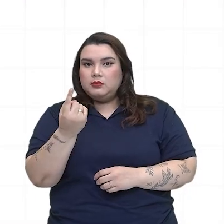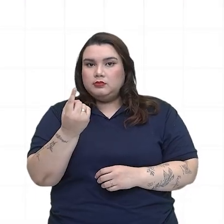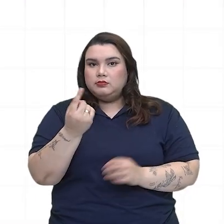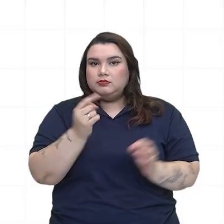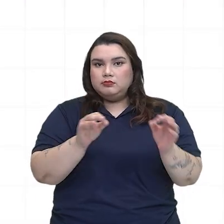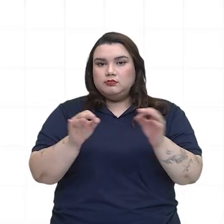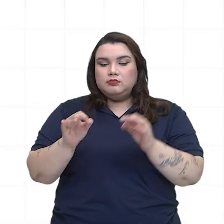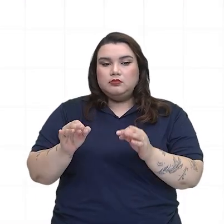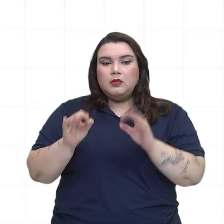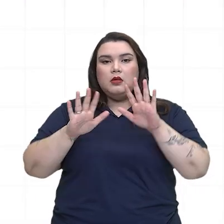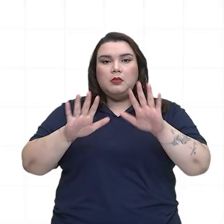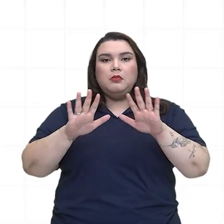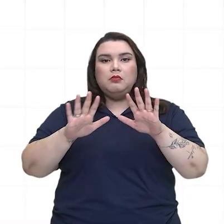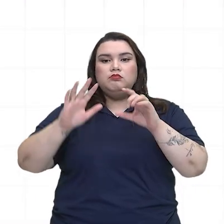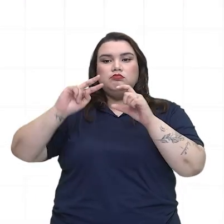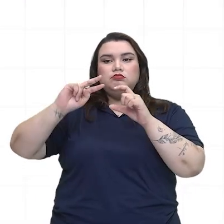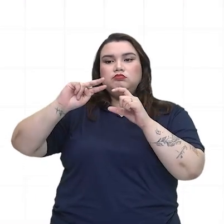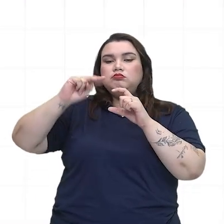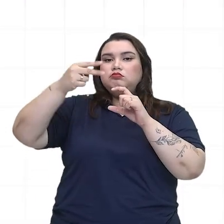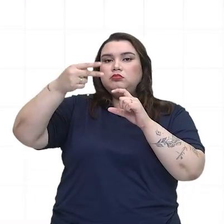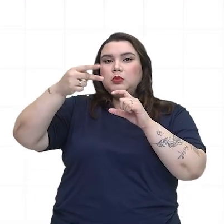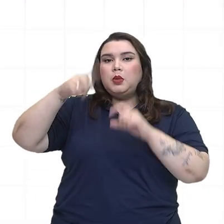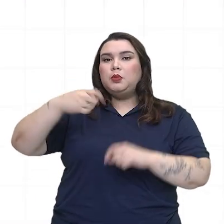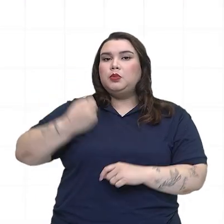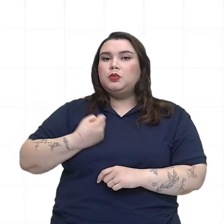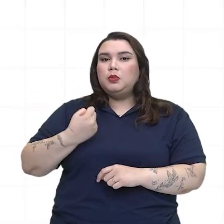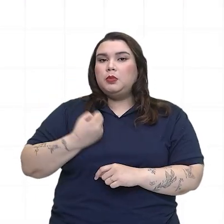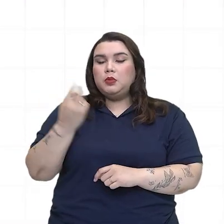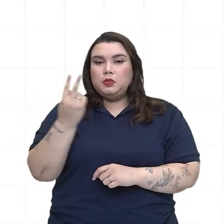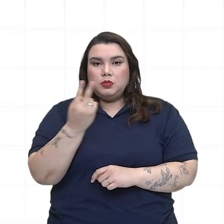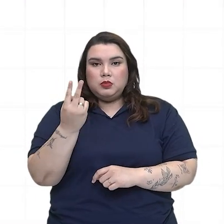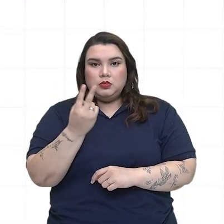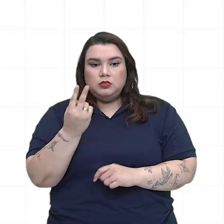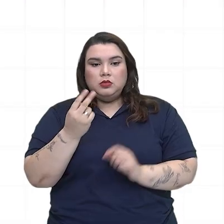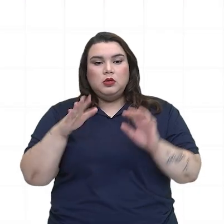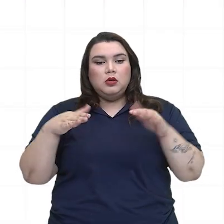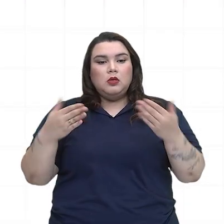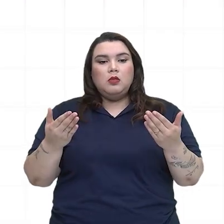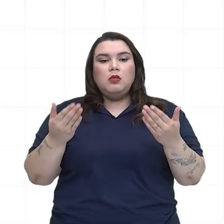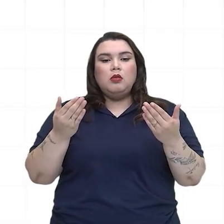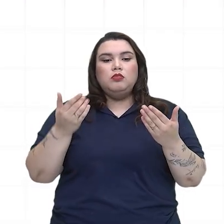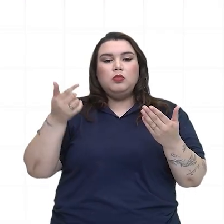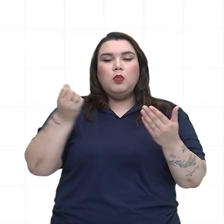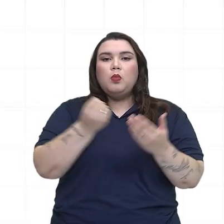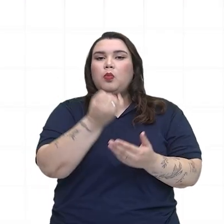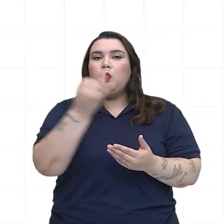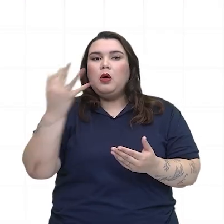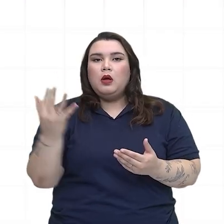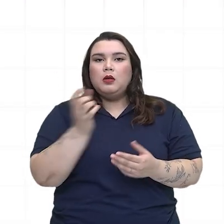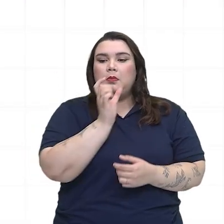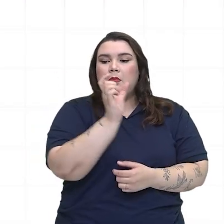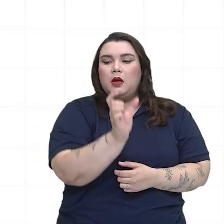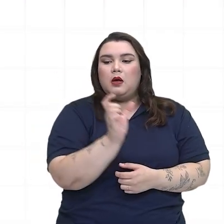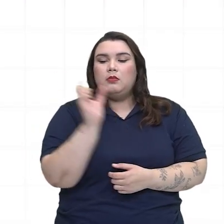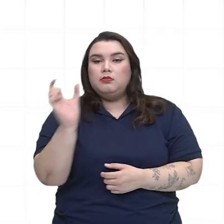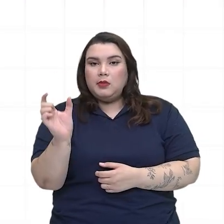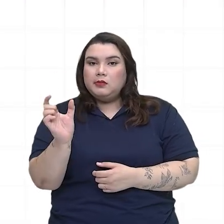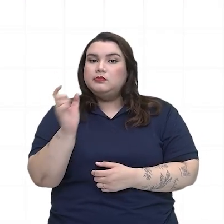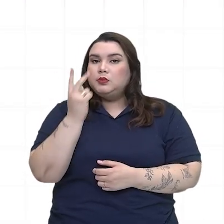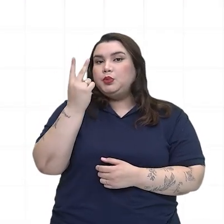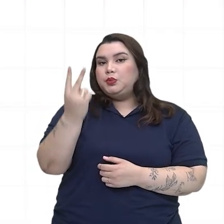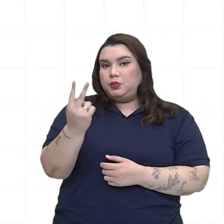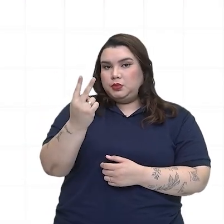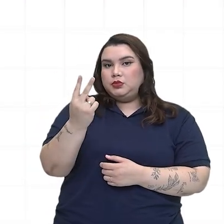E quem é o expoente? É o 2. Então, quantas vezes ele vai se repetir aqui? 2 vezes. Então, vai